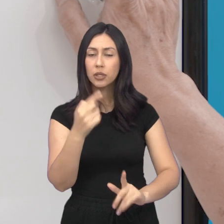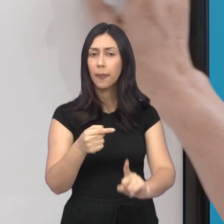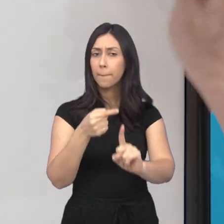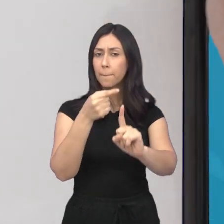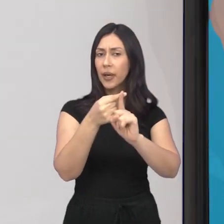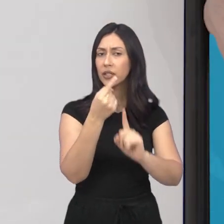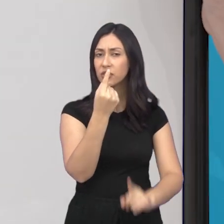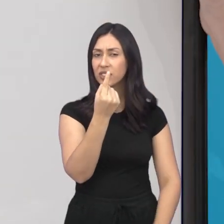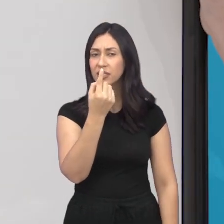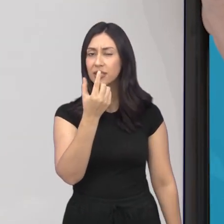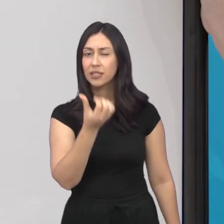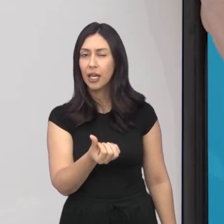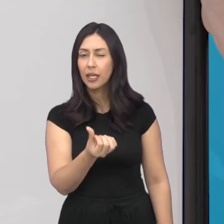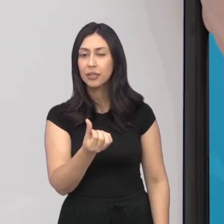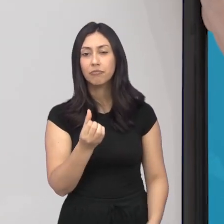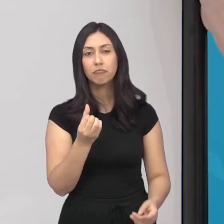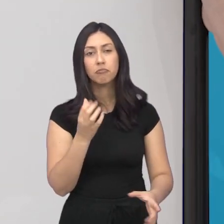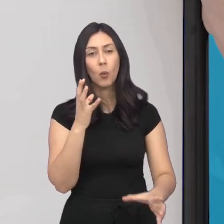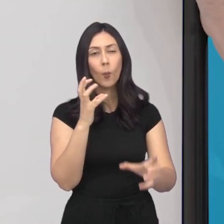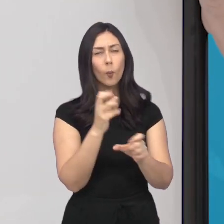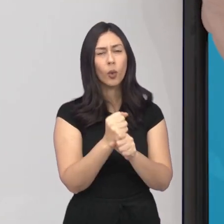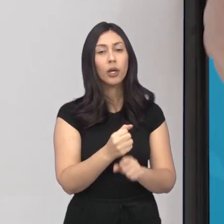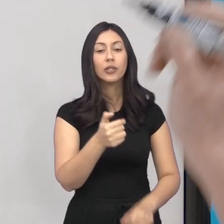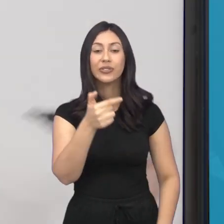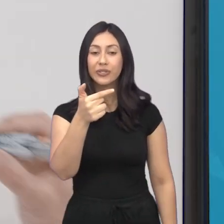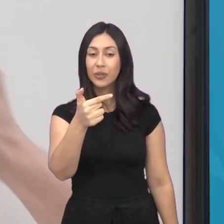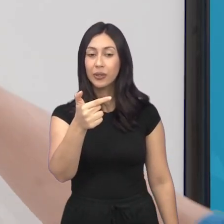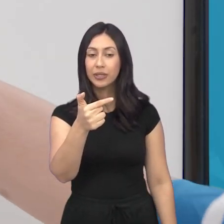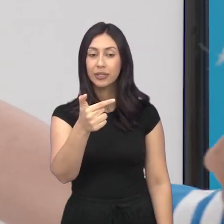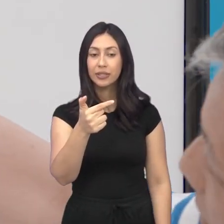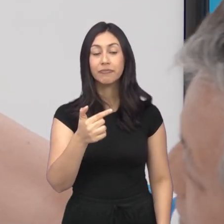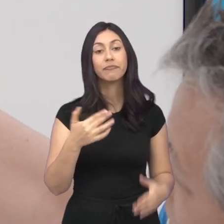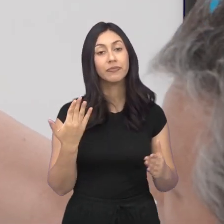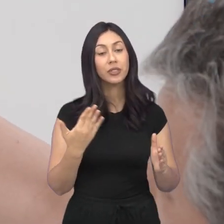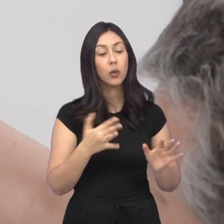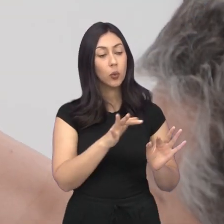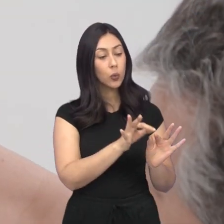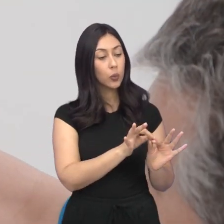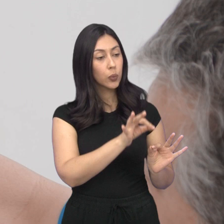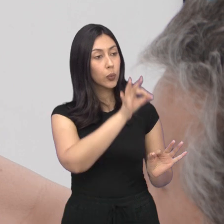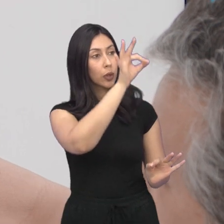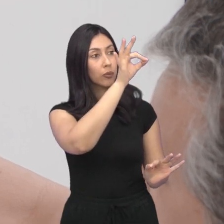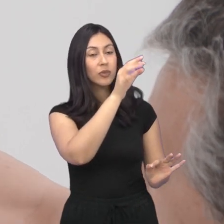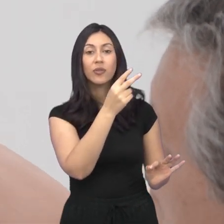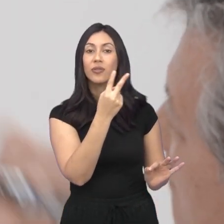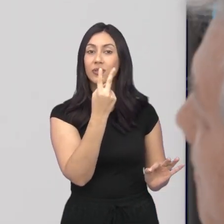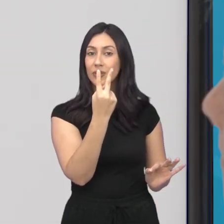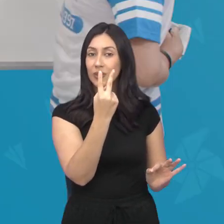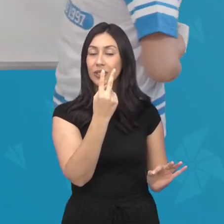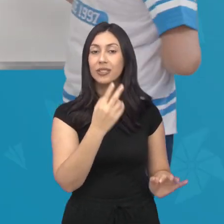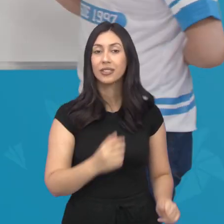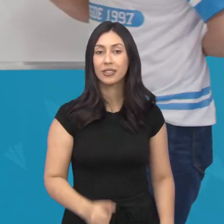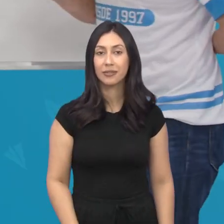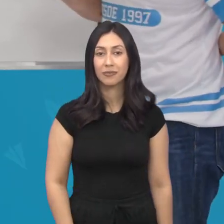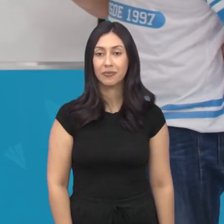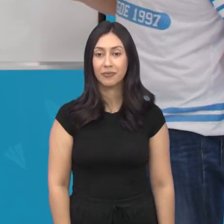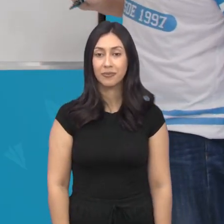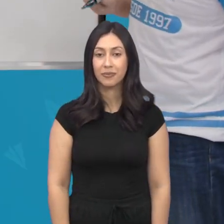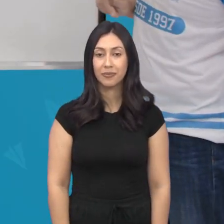Negativo. Mais 16 vai dar 2. Certo? Esse valor aqui vai ser 2.